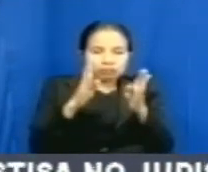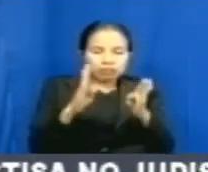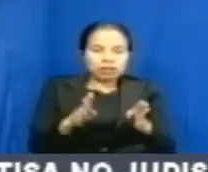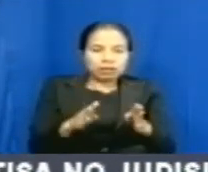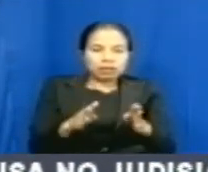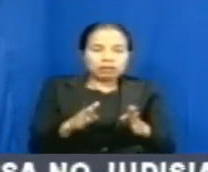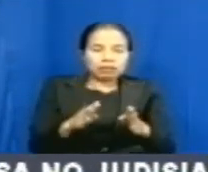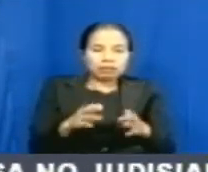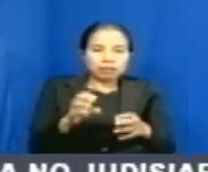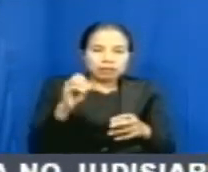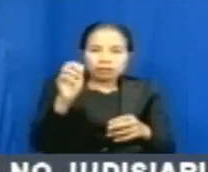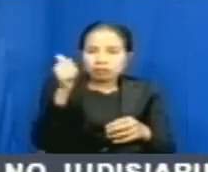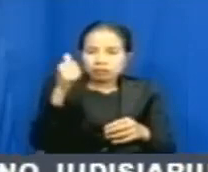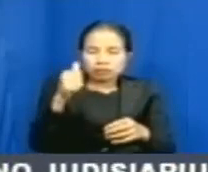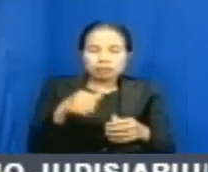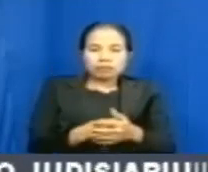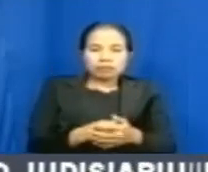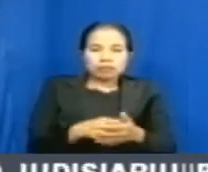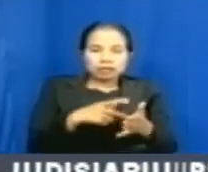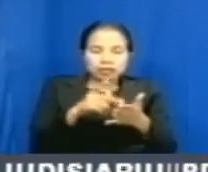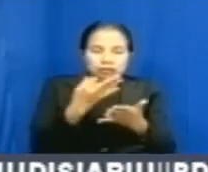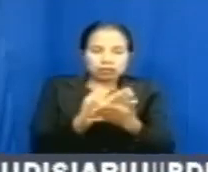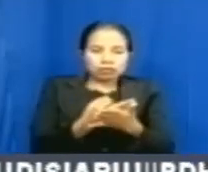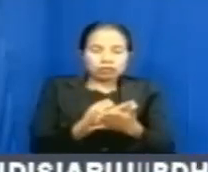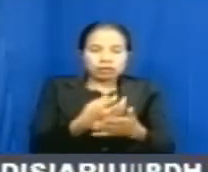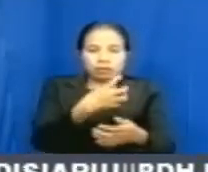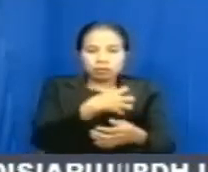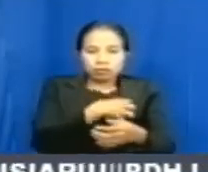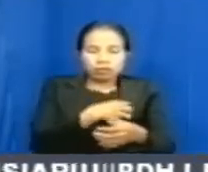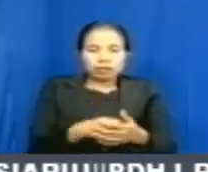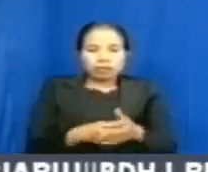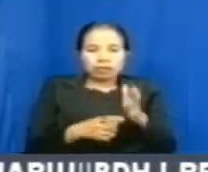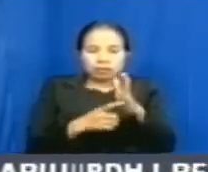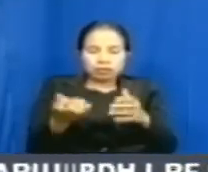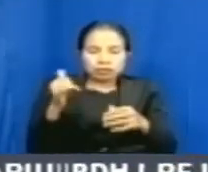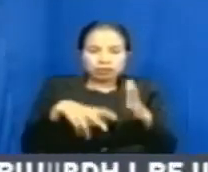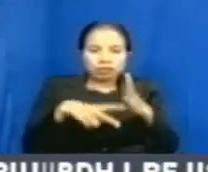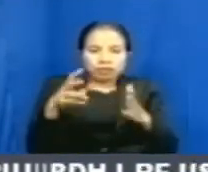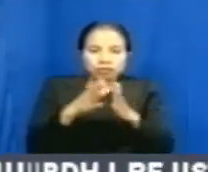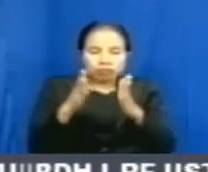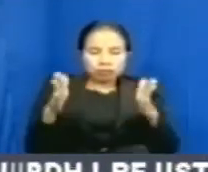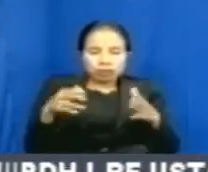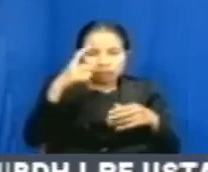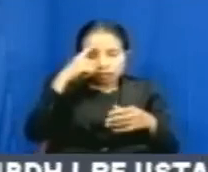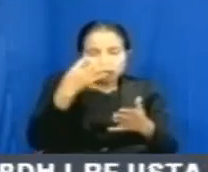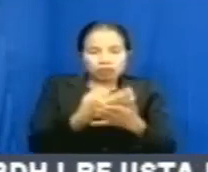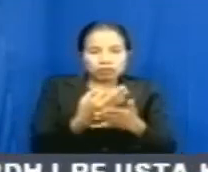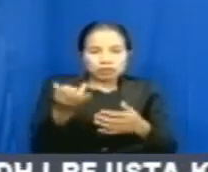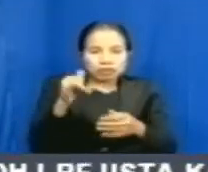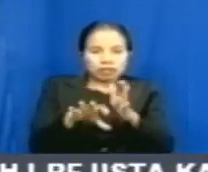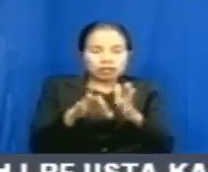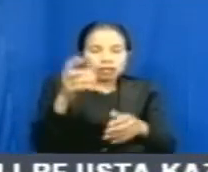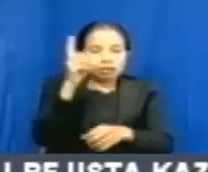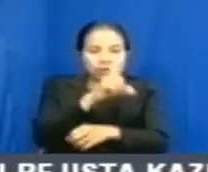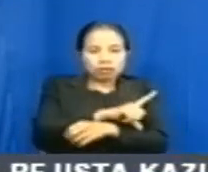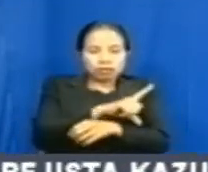Gerodes, David Kait lamenta a aplicação Coimba na Polícia Trânsito aplica Bacira, o valor máximo, tamba osang na Bacira retan cada